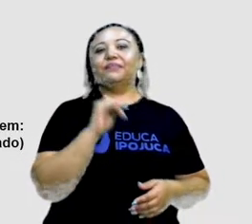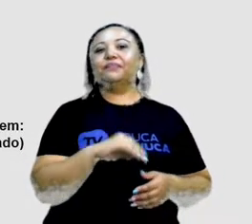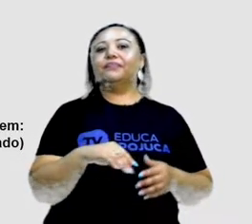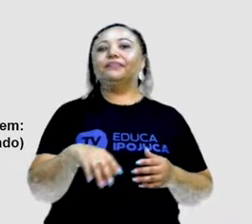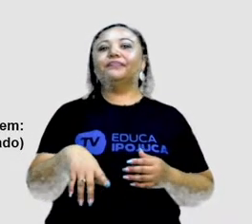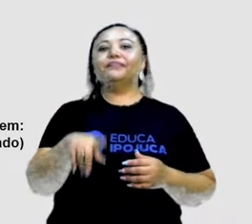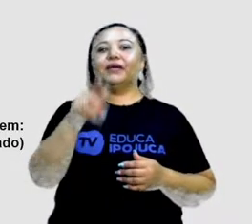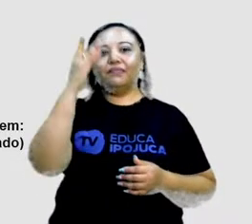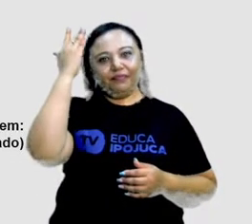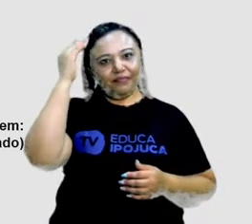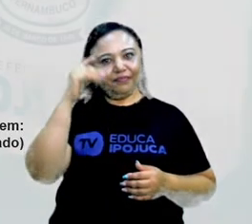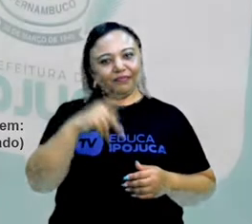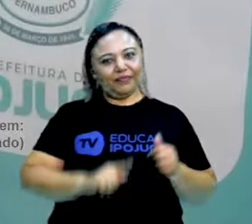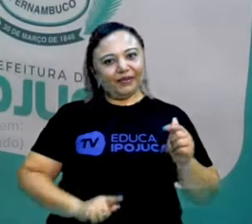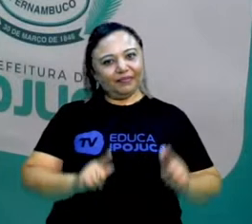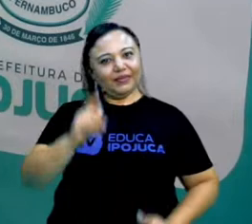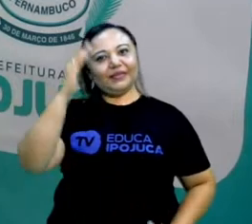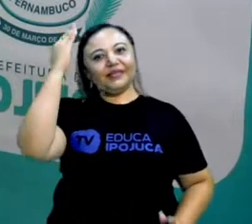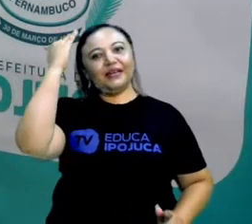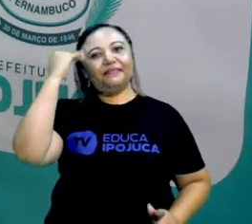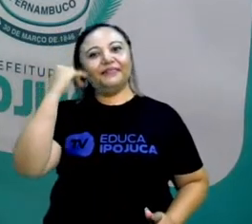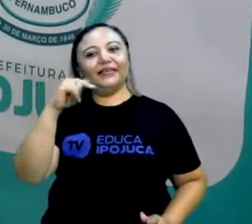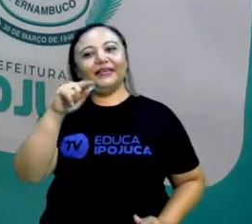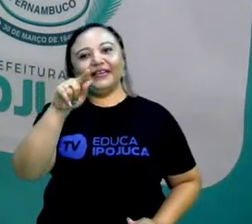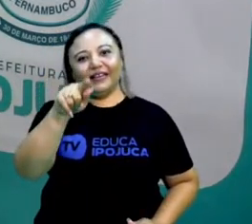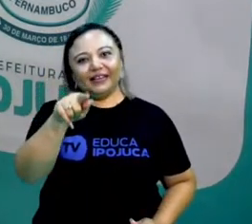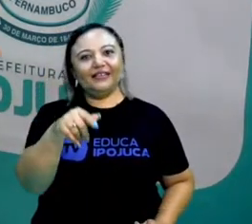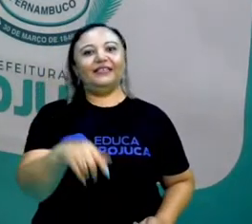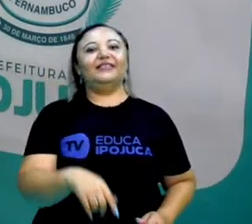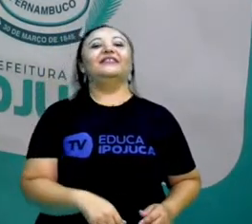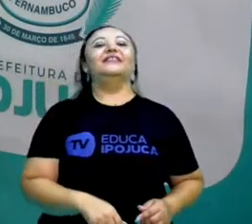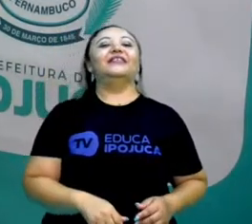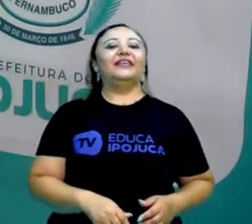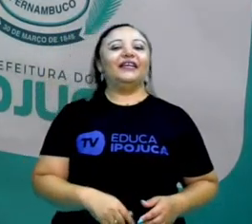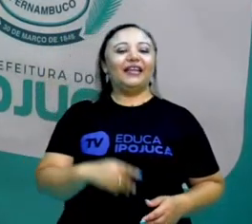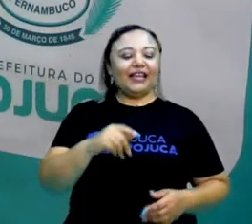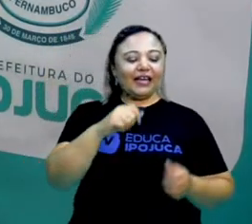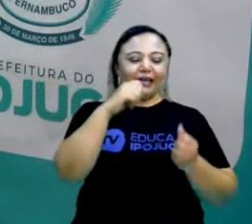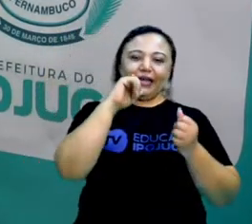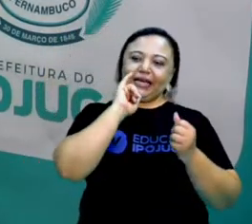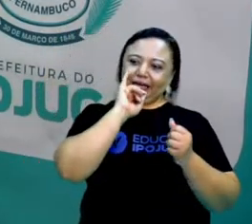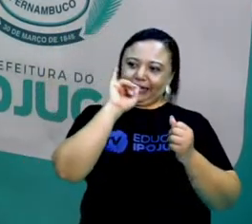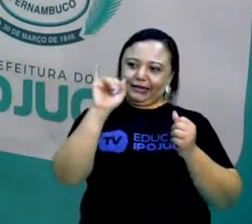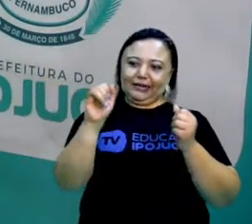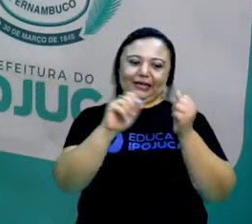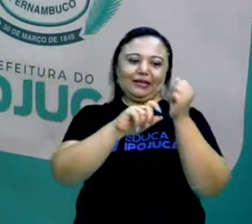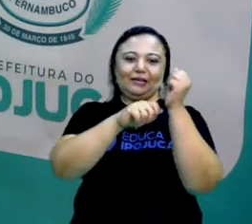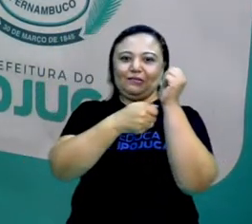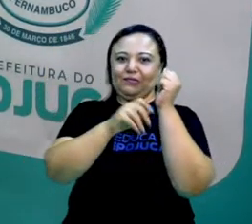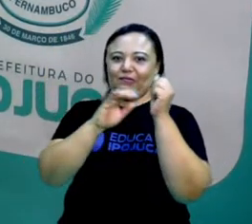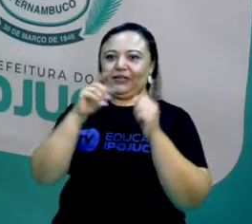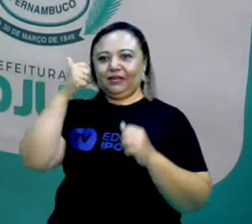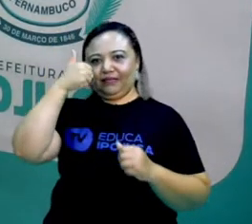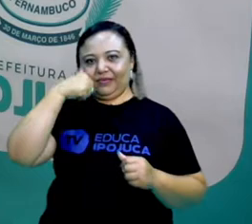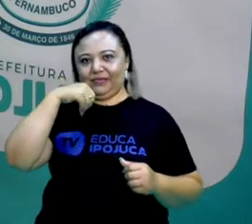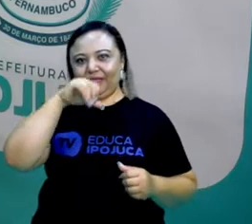a prima saber que ela sabia que ela tinha tentado contar o segredo para a mãe,